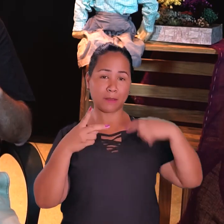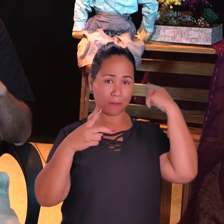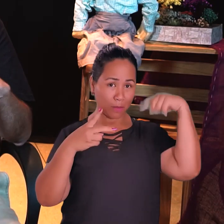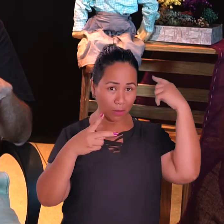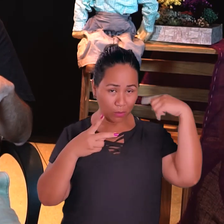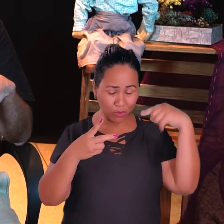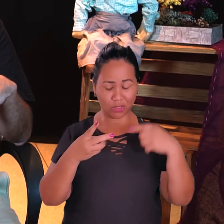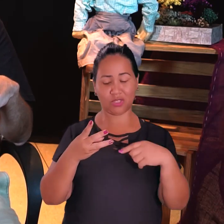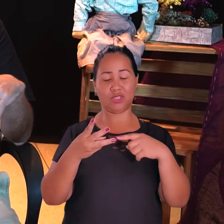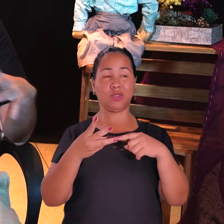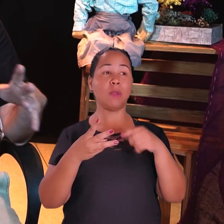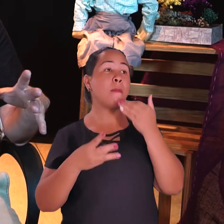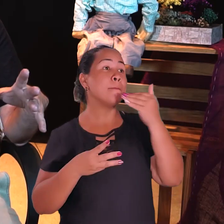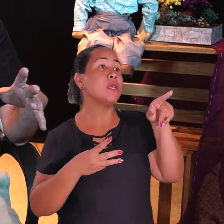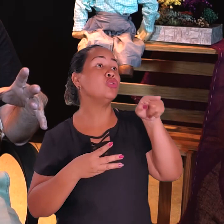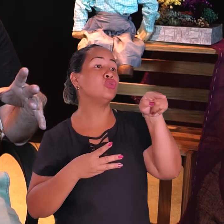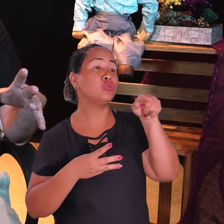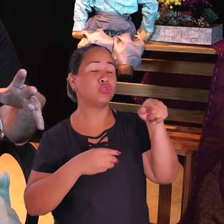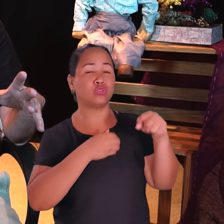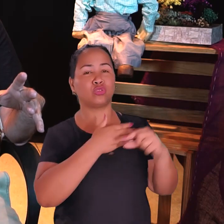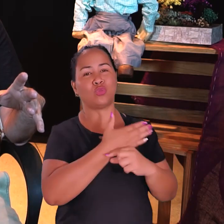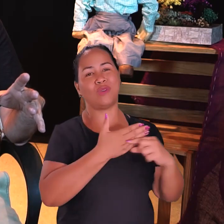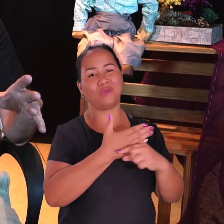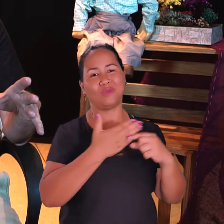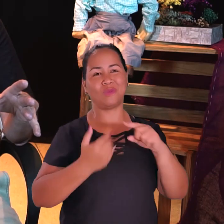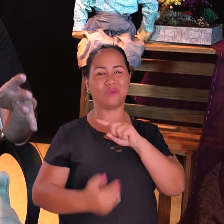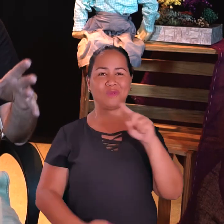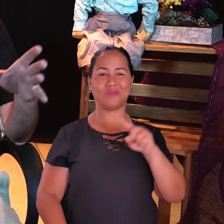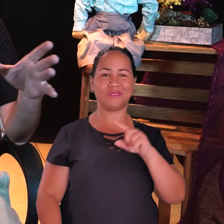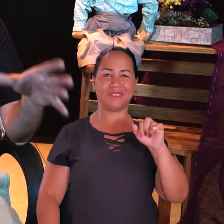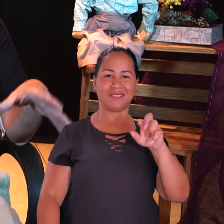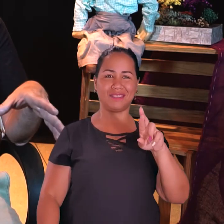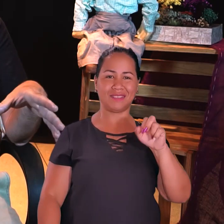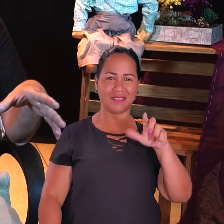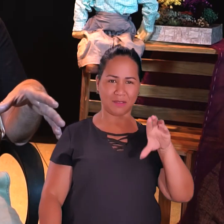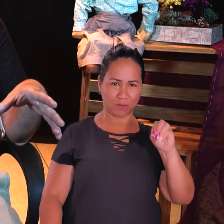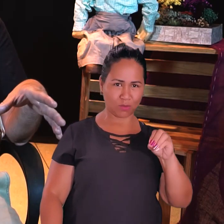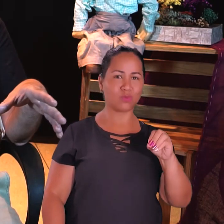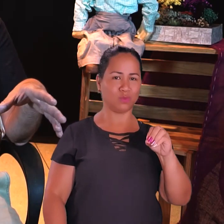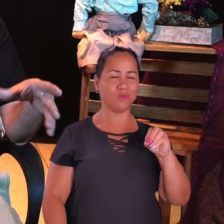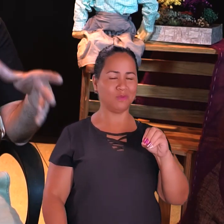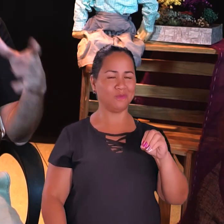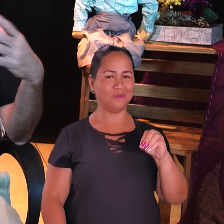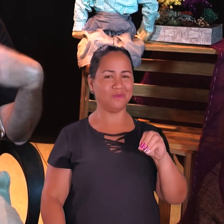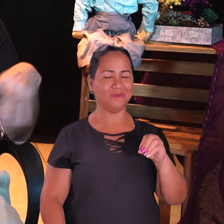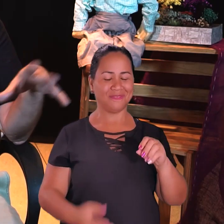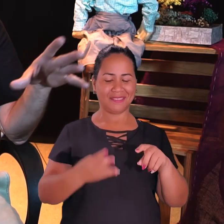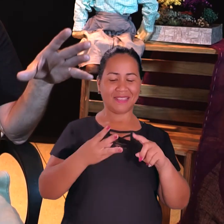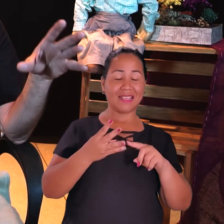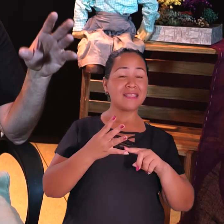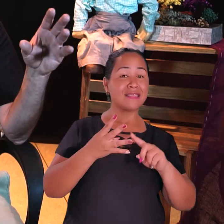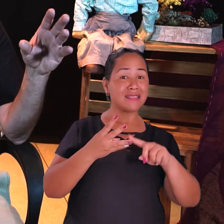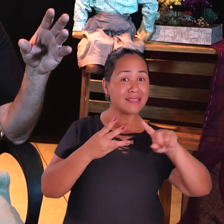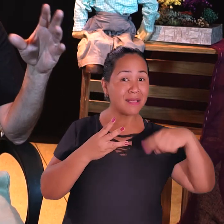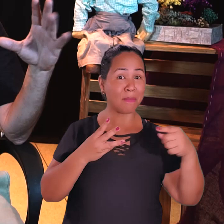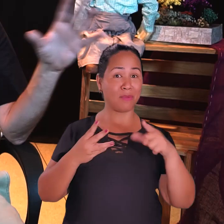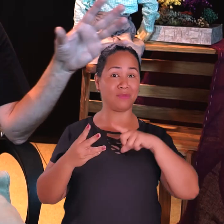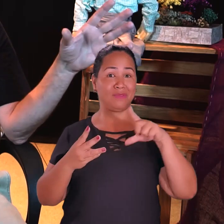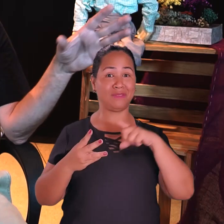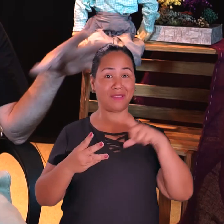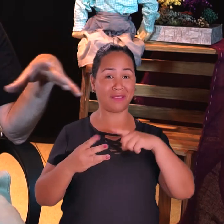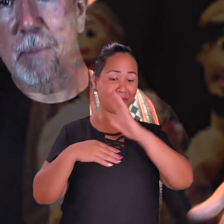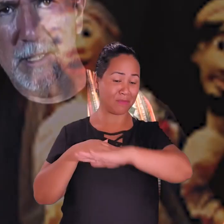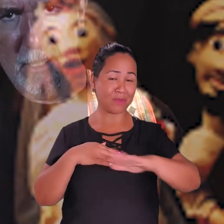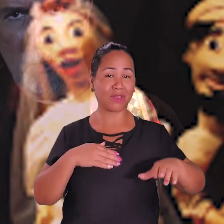conseguia a autorização do Ziraldo para fazer essa montagem. E depois foram os Meninos Verdes. E depois a gente fez uma produção